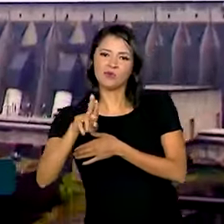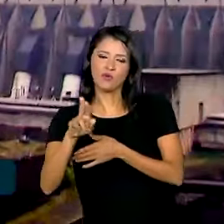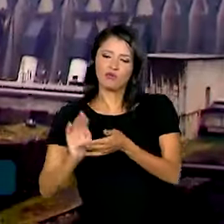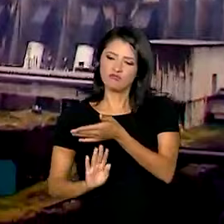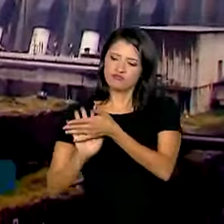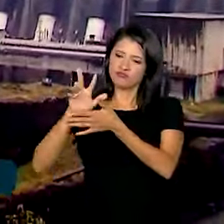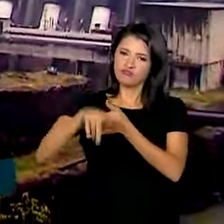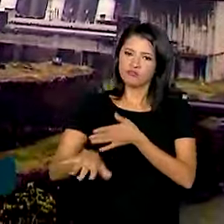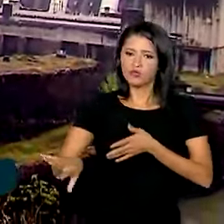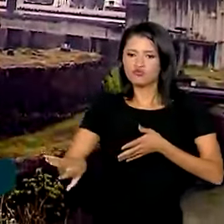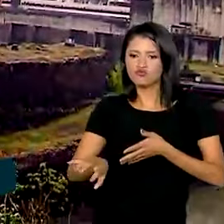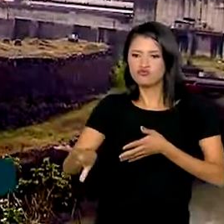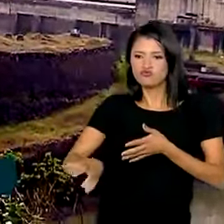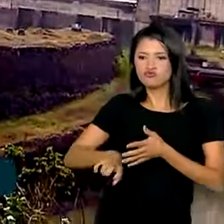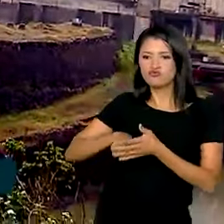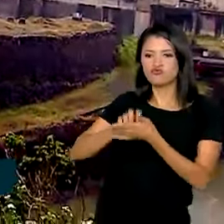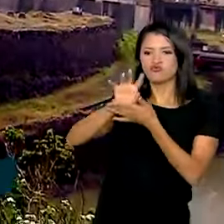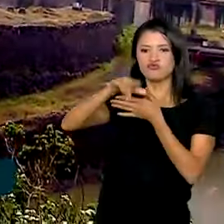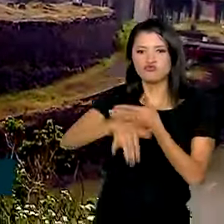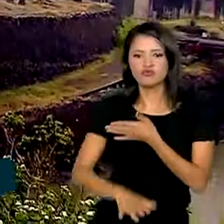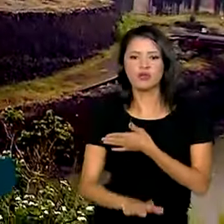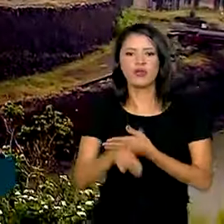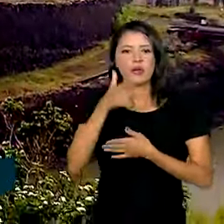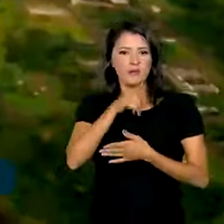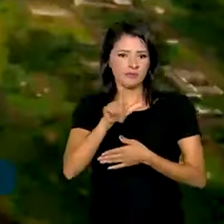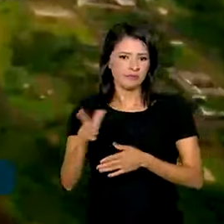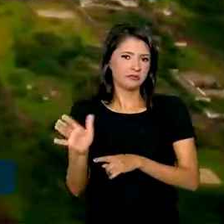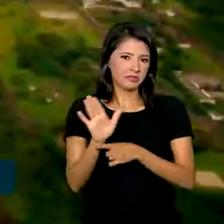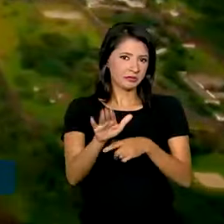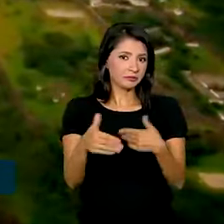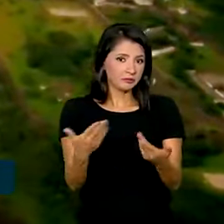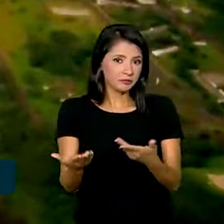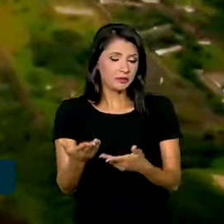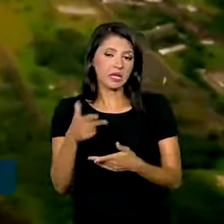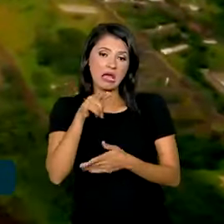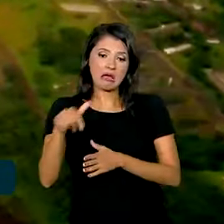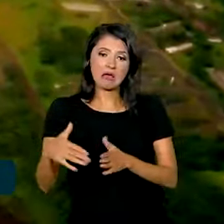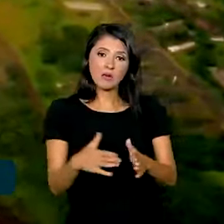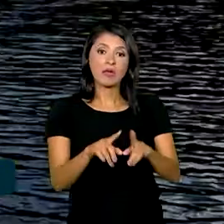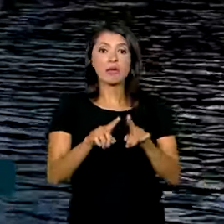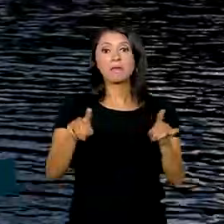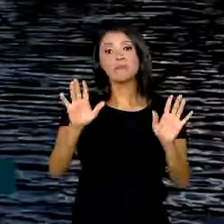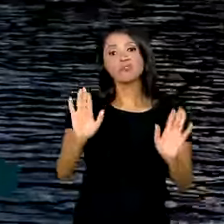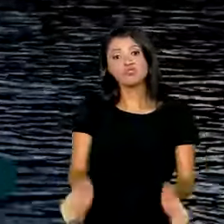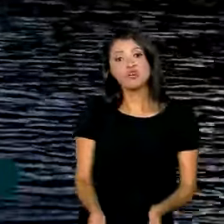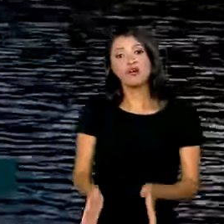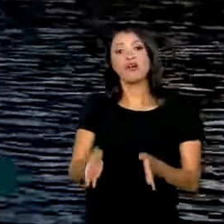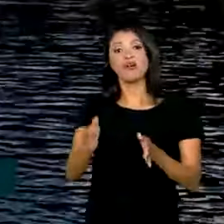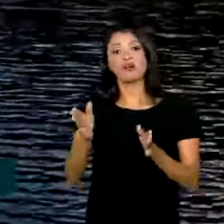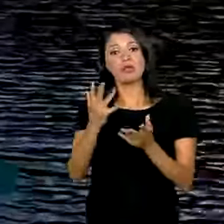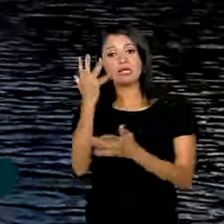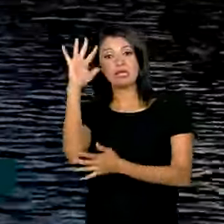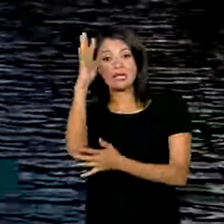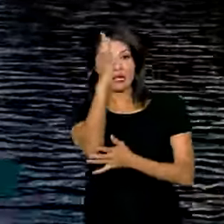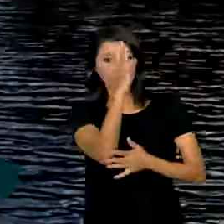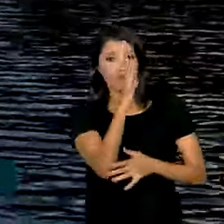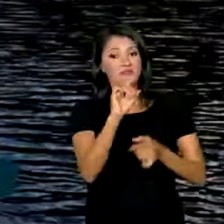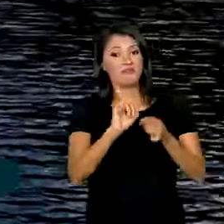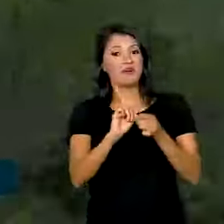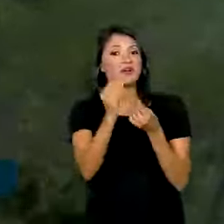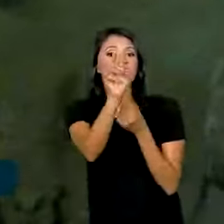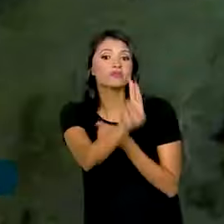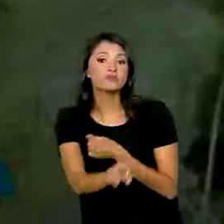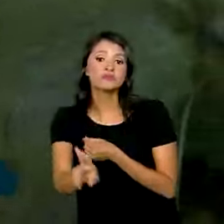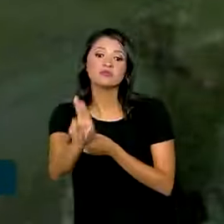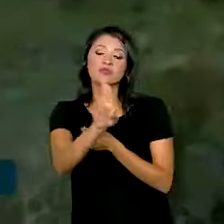para poder alimentar o nosso regime hidrológico? Mas a natureza faz isso apenas